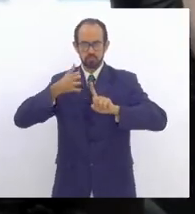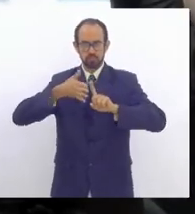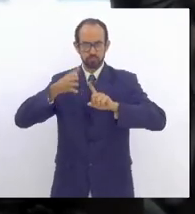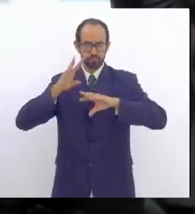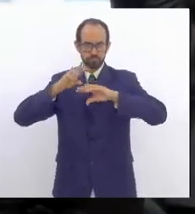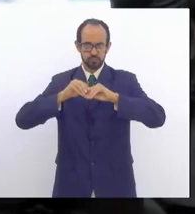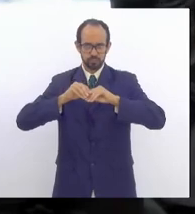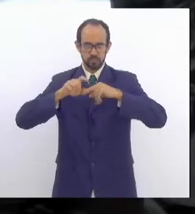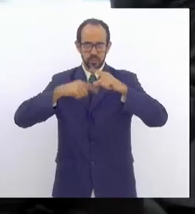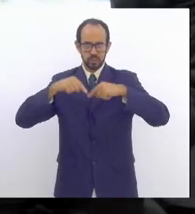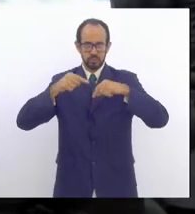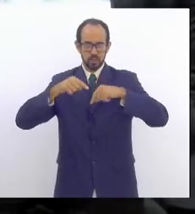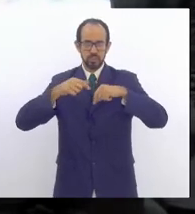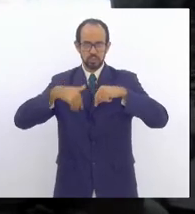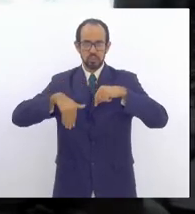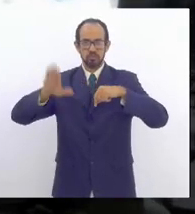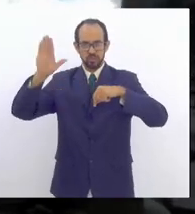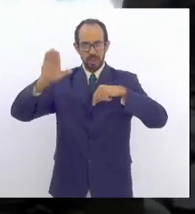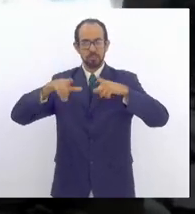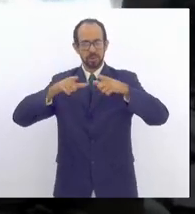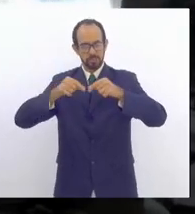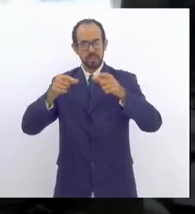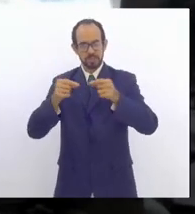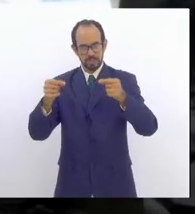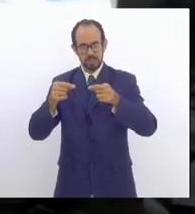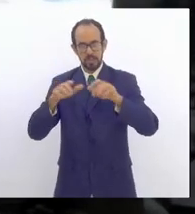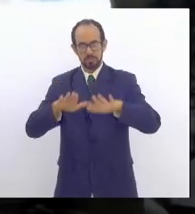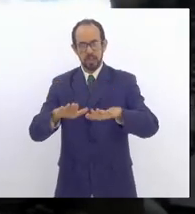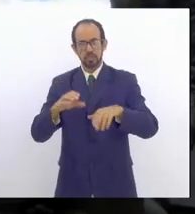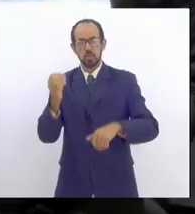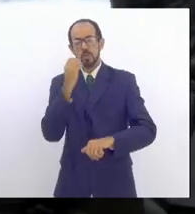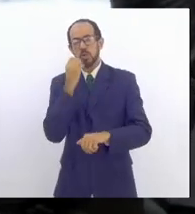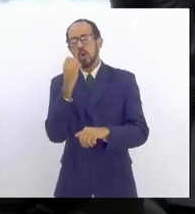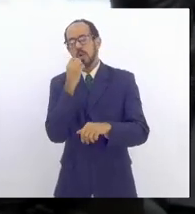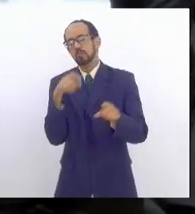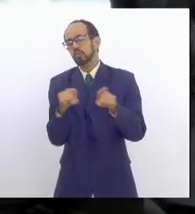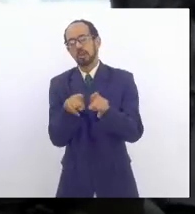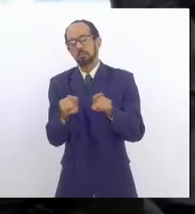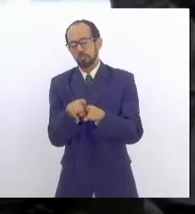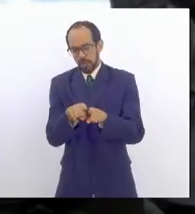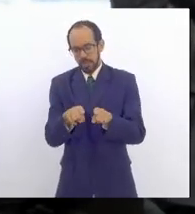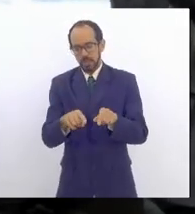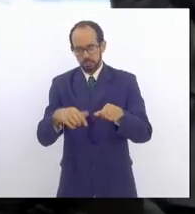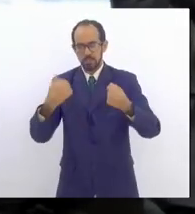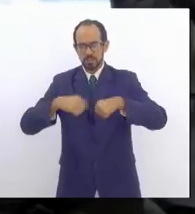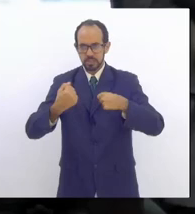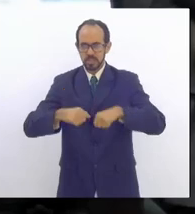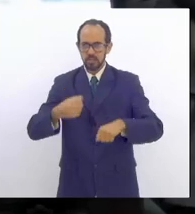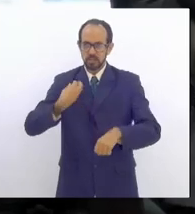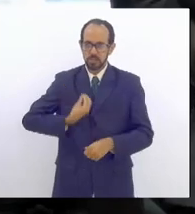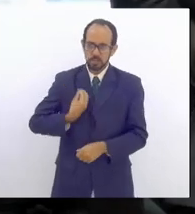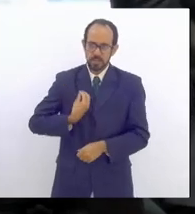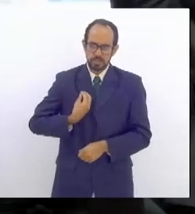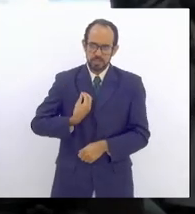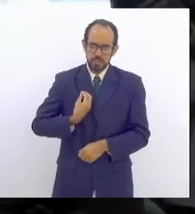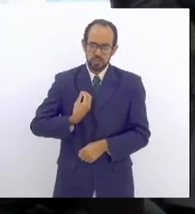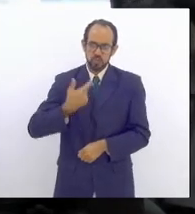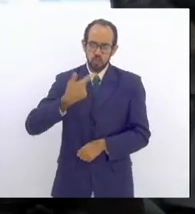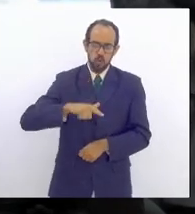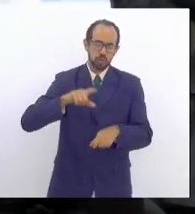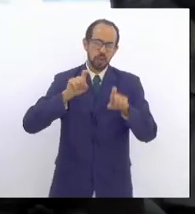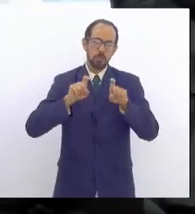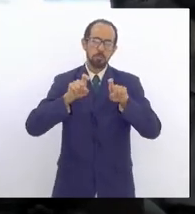vamos embarcar para Brasília. E, obviamente, não poderia deixar de estar hoje presente em outra posse